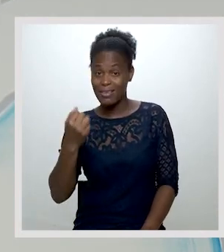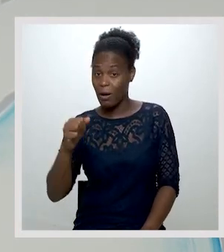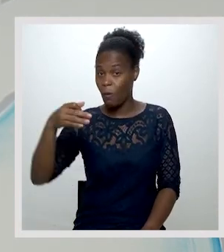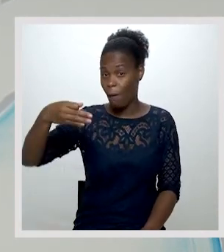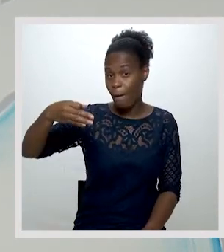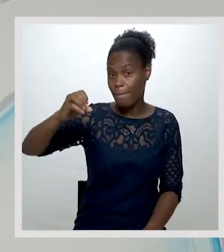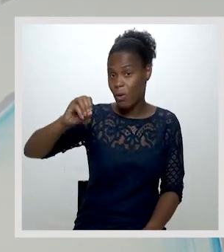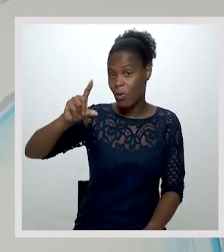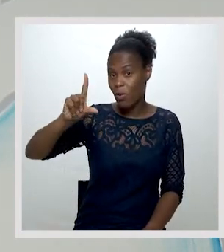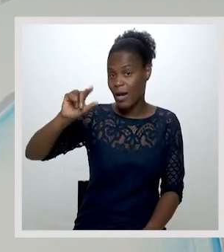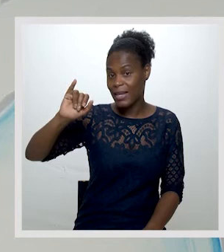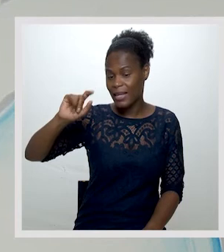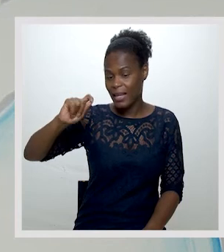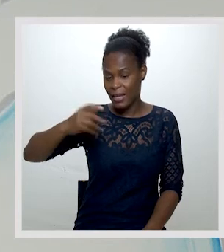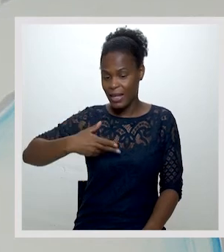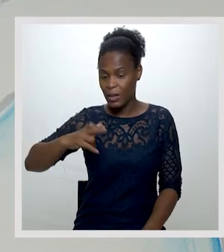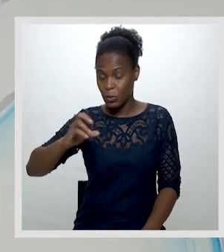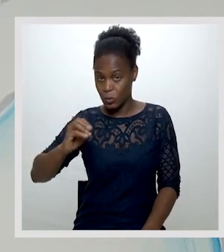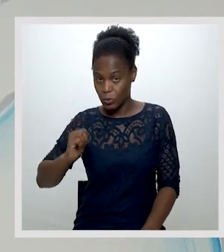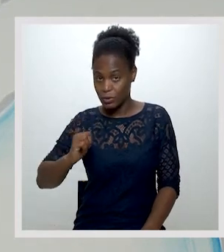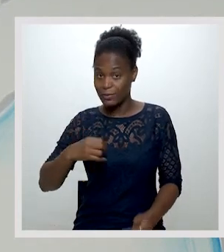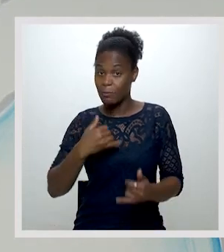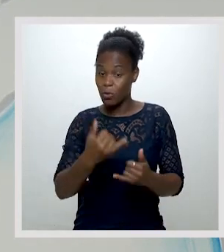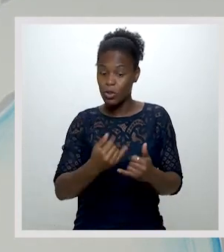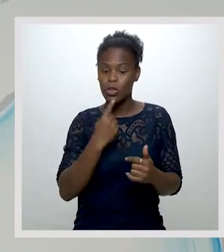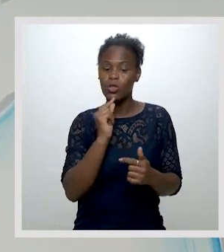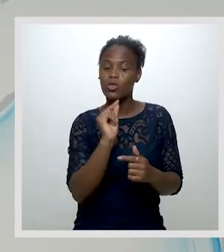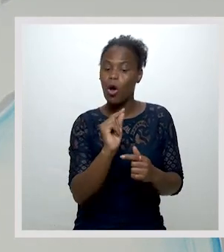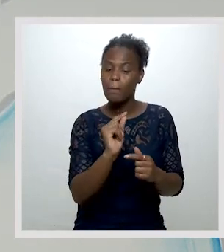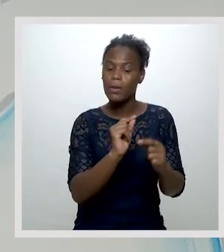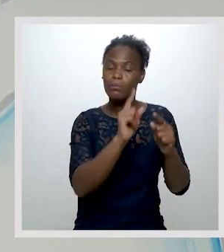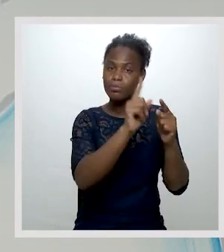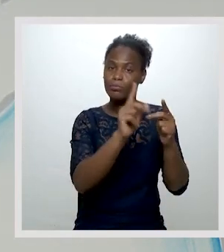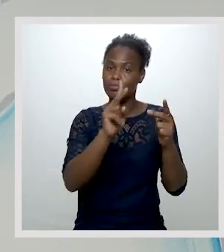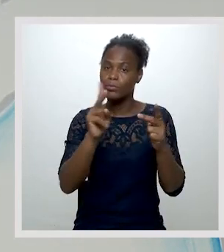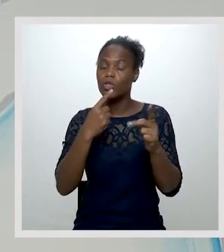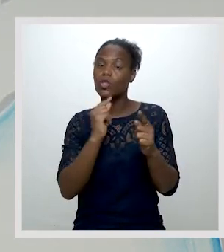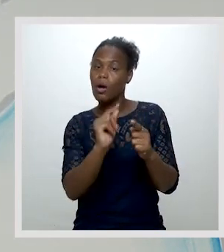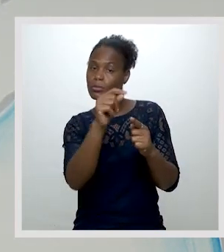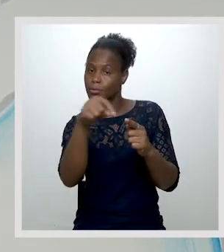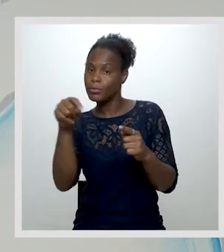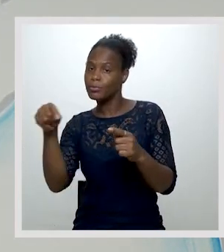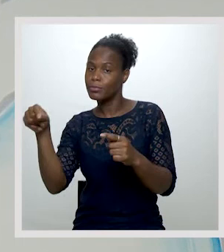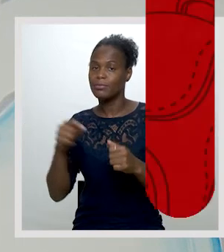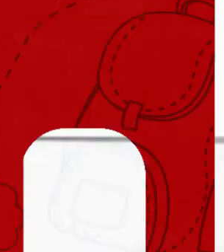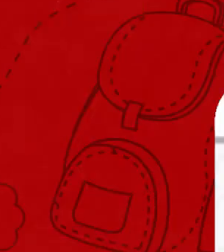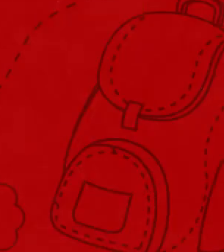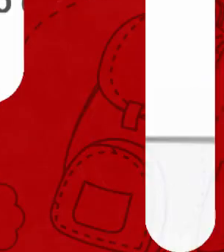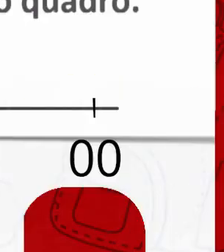de acordo com a sequência em que aparecem. Vamos lá ao exercício 2.